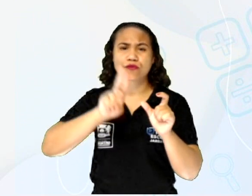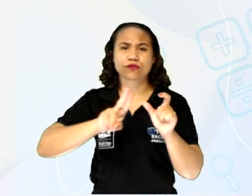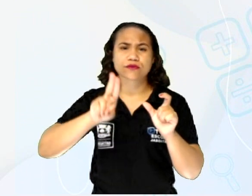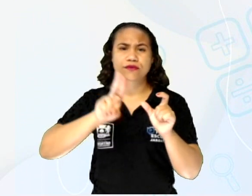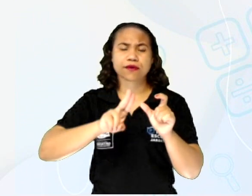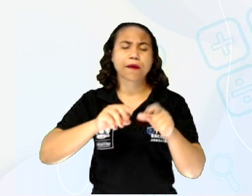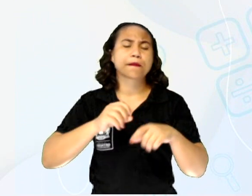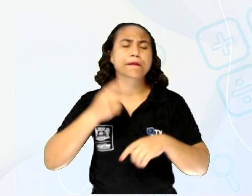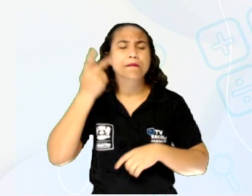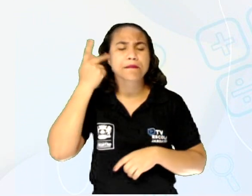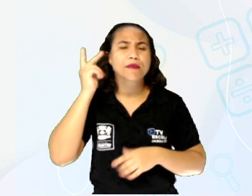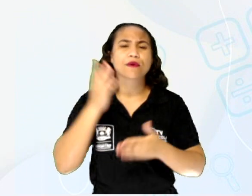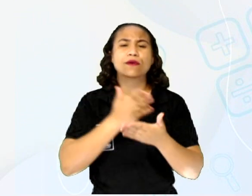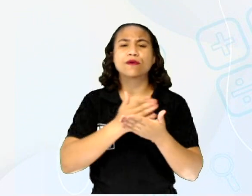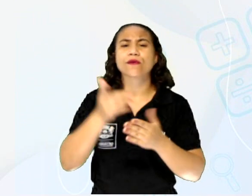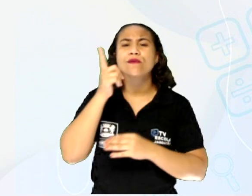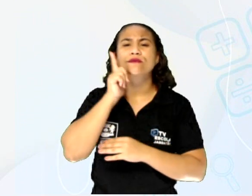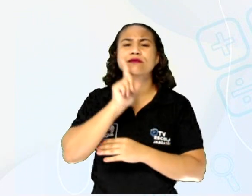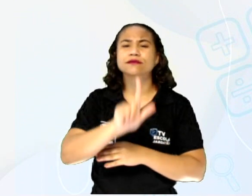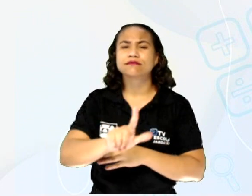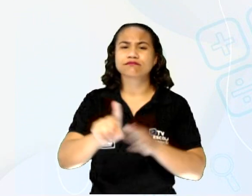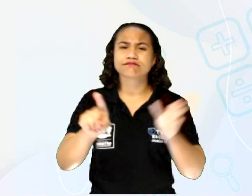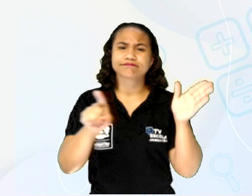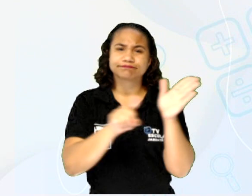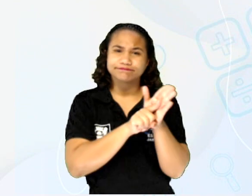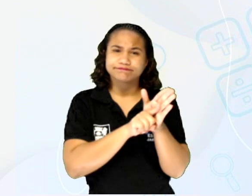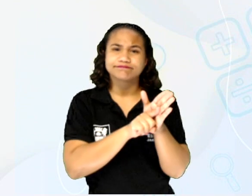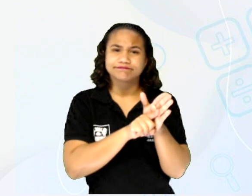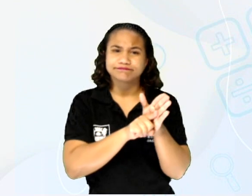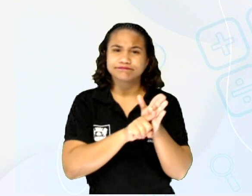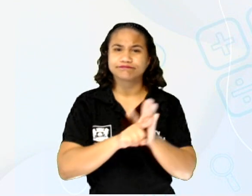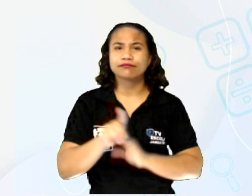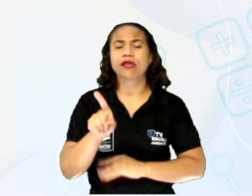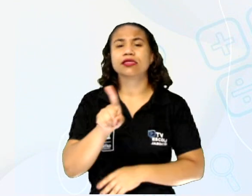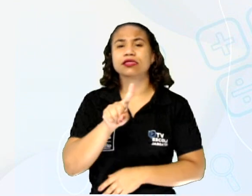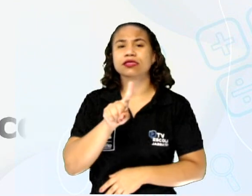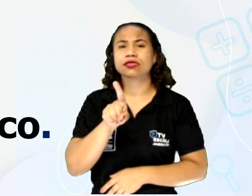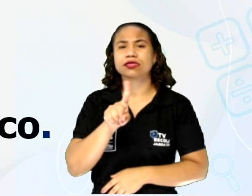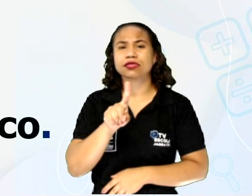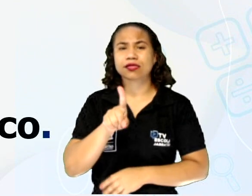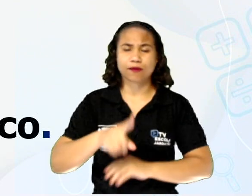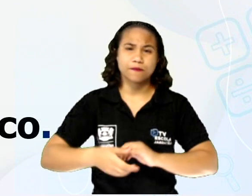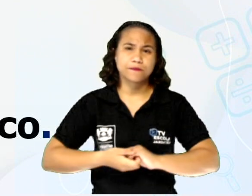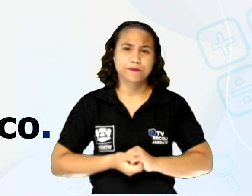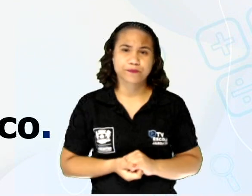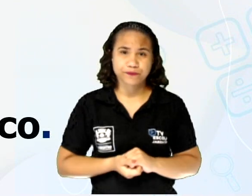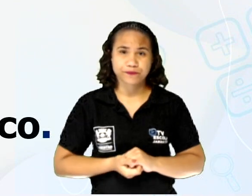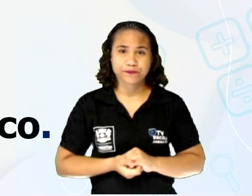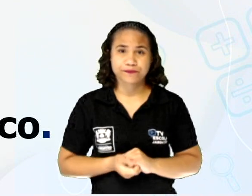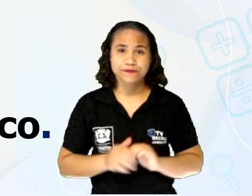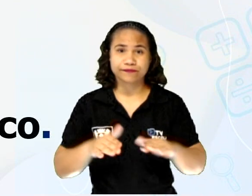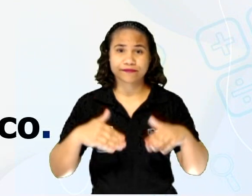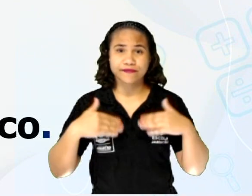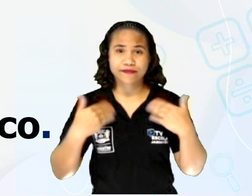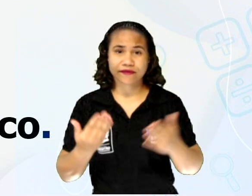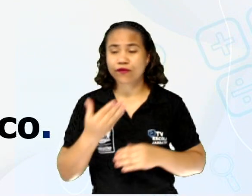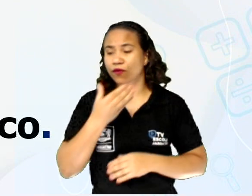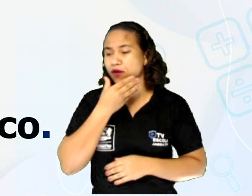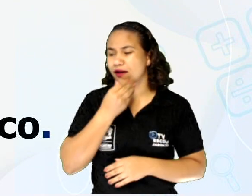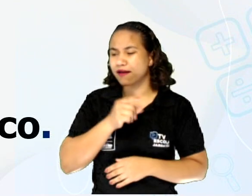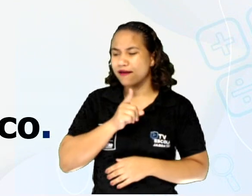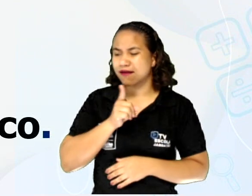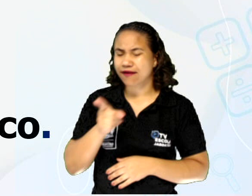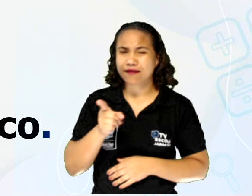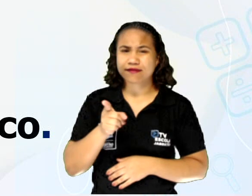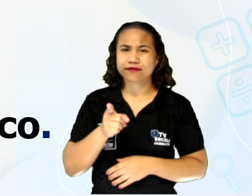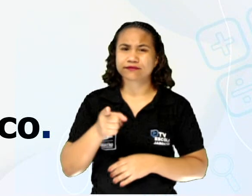deixar aquela frase na negação? É o não. Então, ele não é médico. A